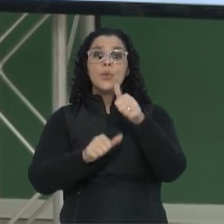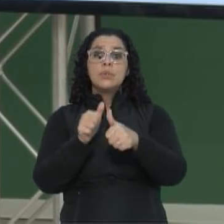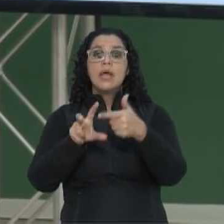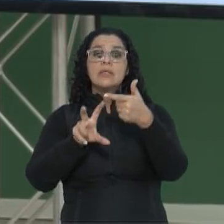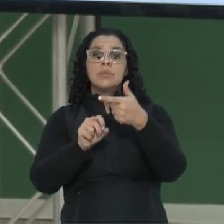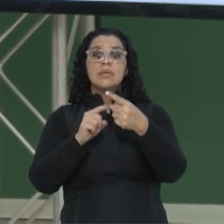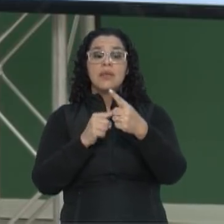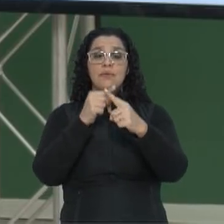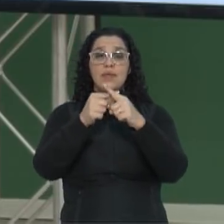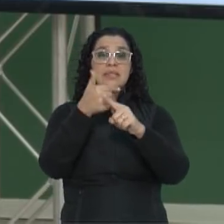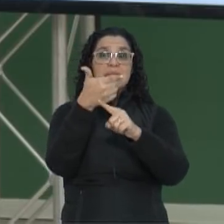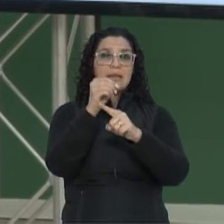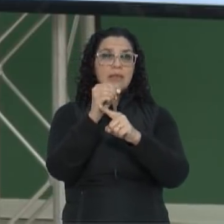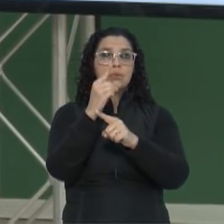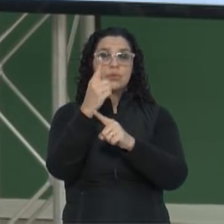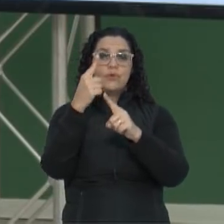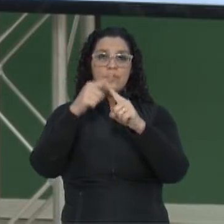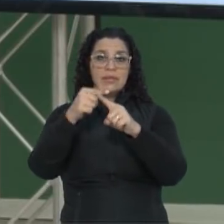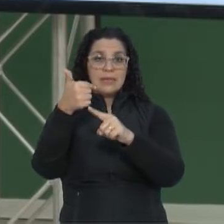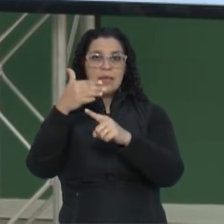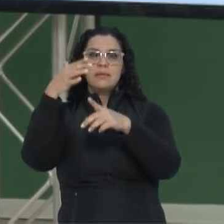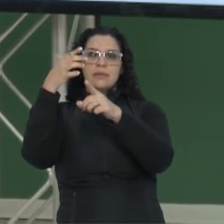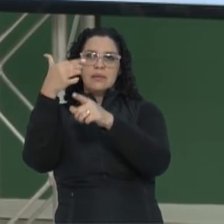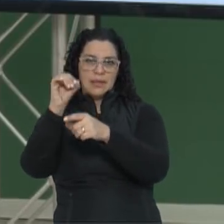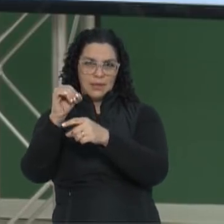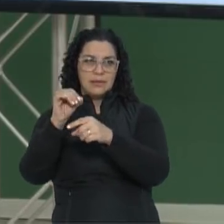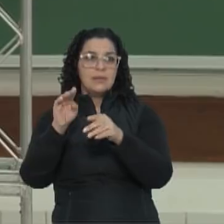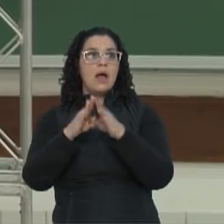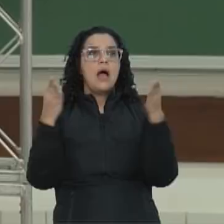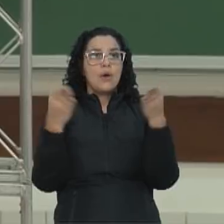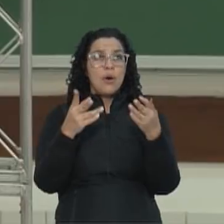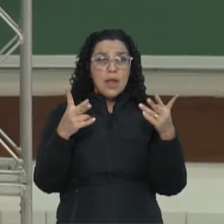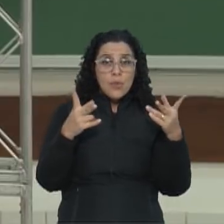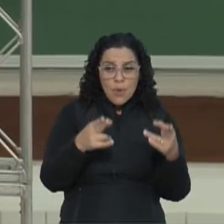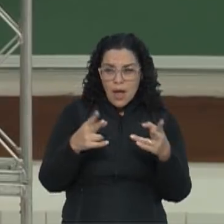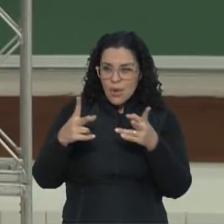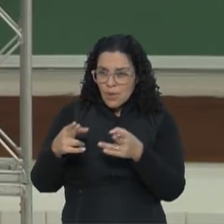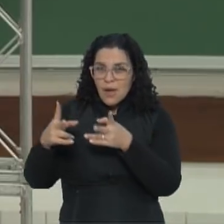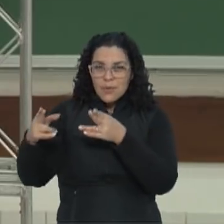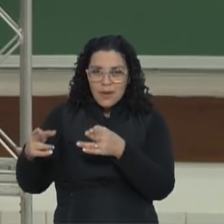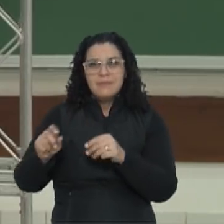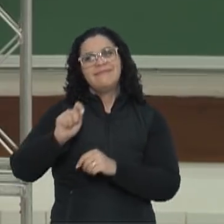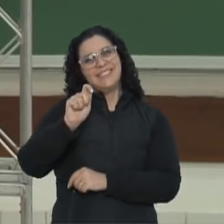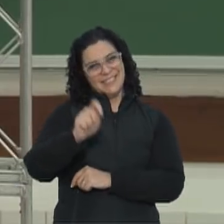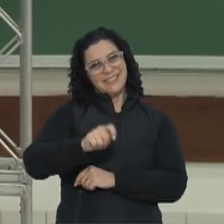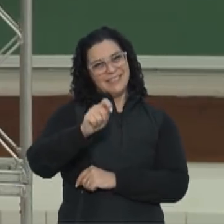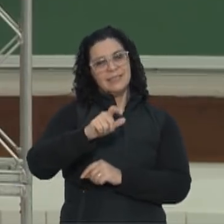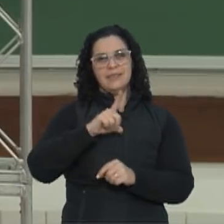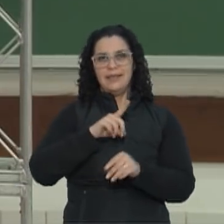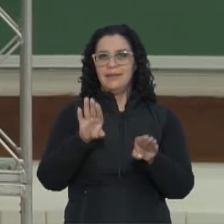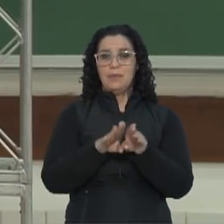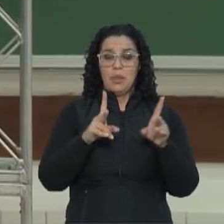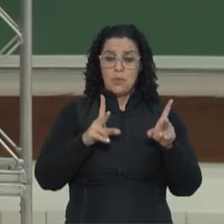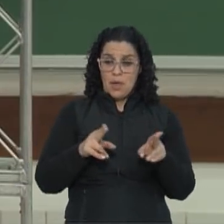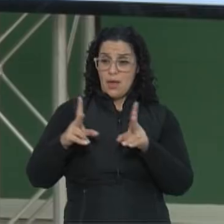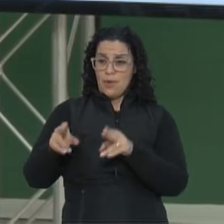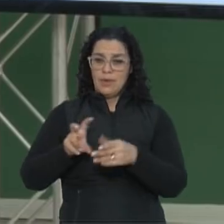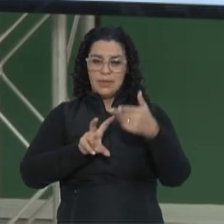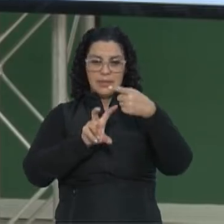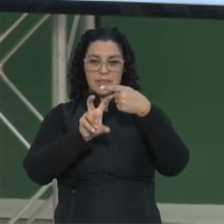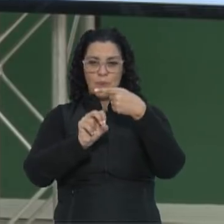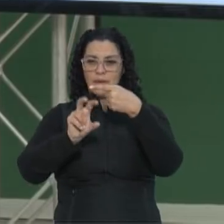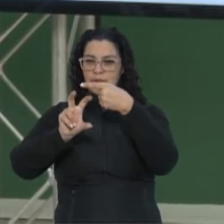vezes 10. Uma vez 10, 10. Agora, os pedaços estão do mesmo tamanho? Estão todos o quê?